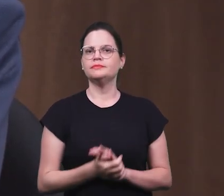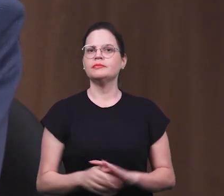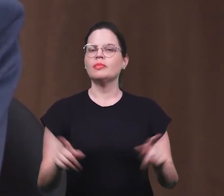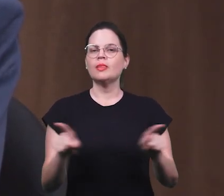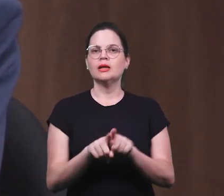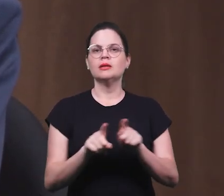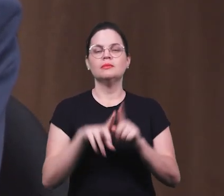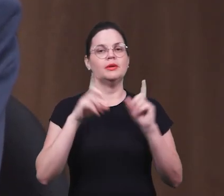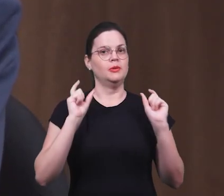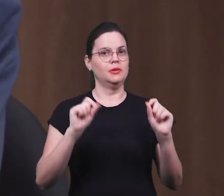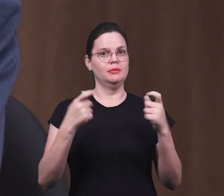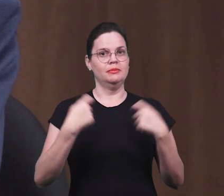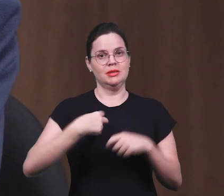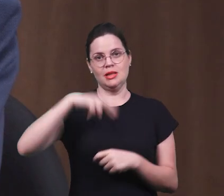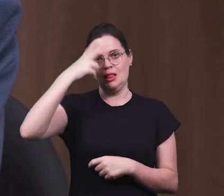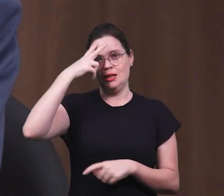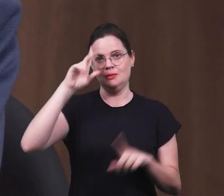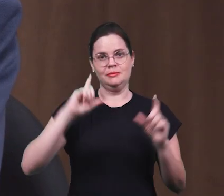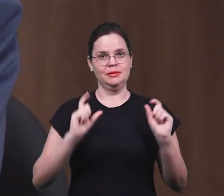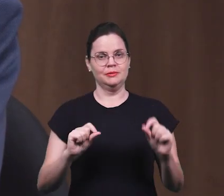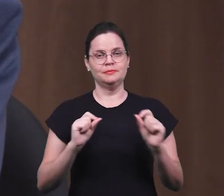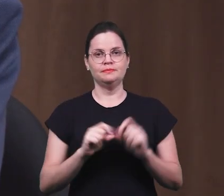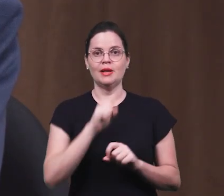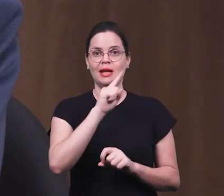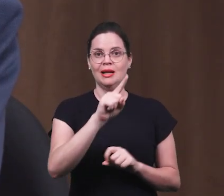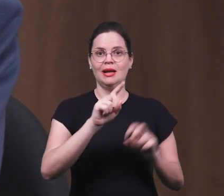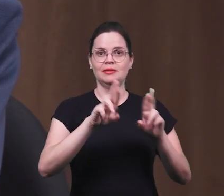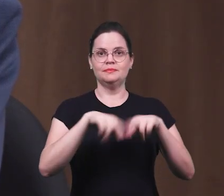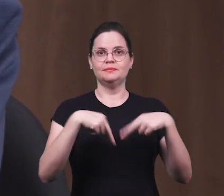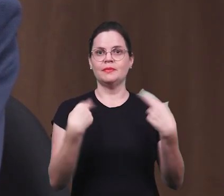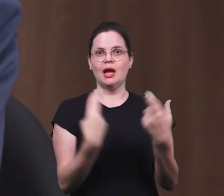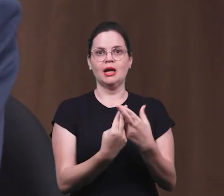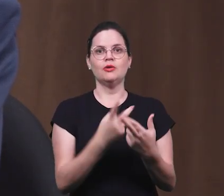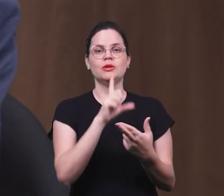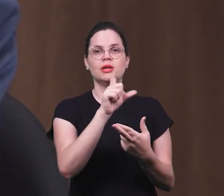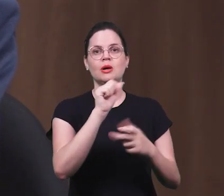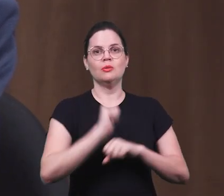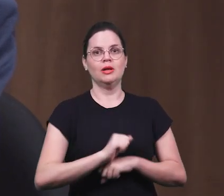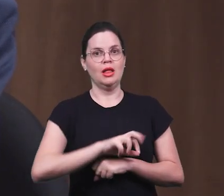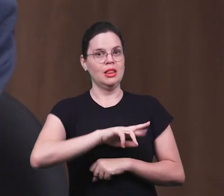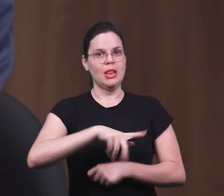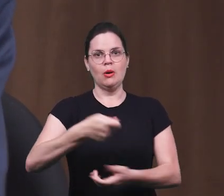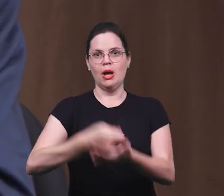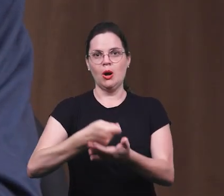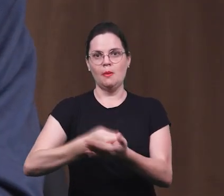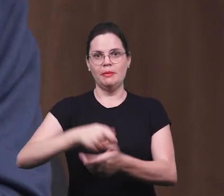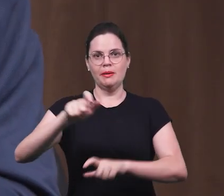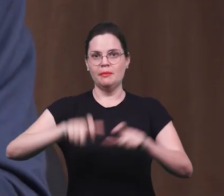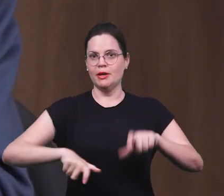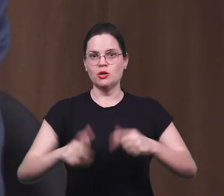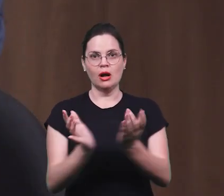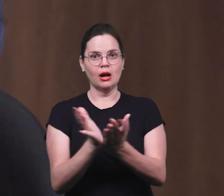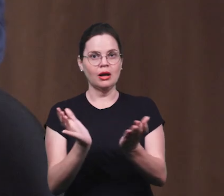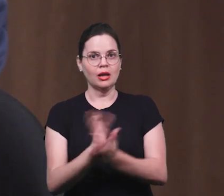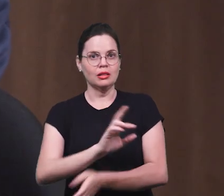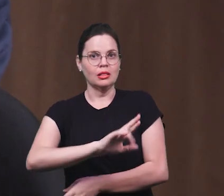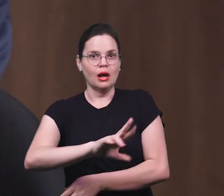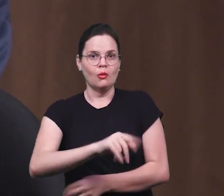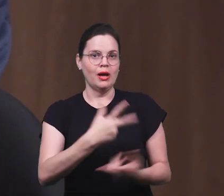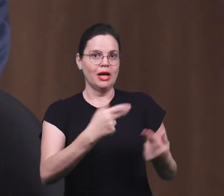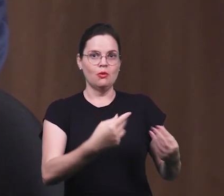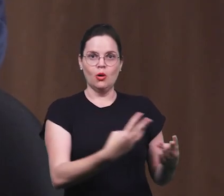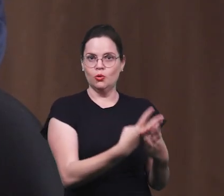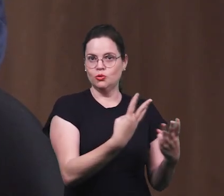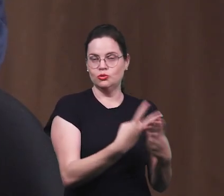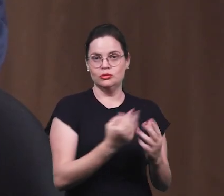de Jerusalém, ele colocou a não obrigação dos cristãos, porque o que aconteceu aqui? Vamos observar nesse capítulo